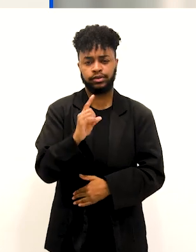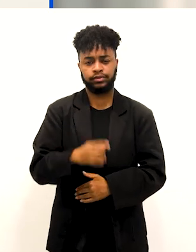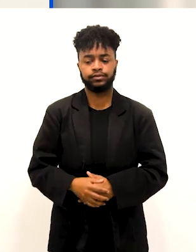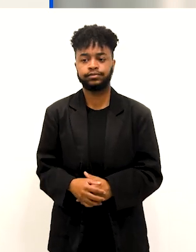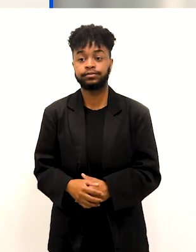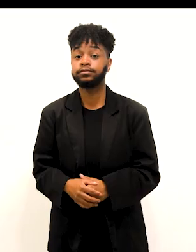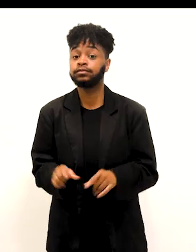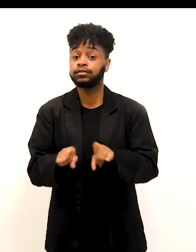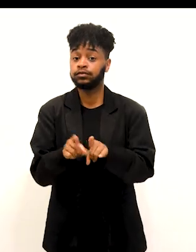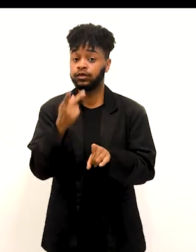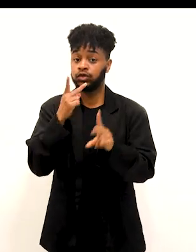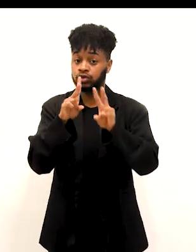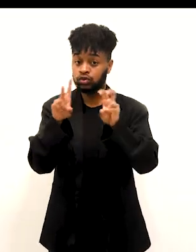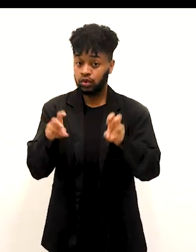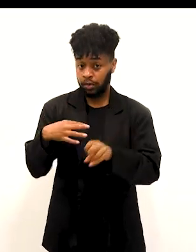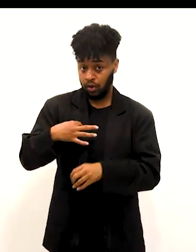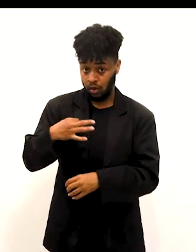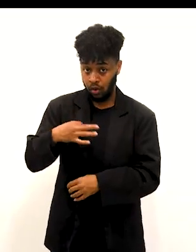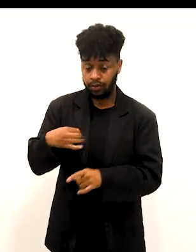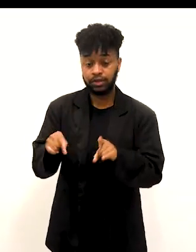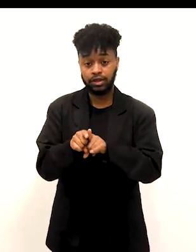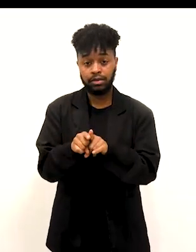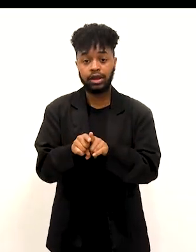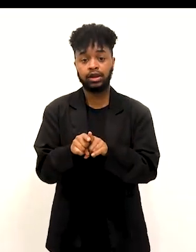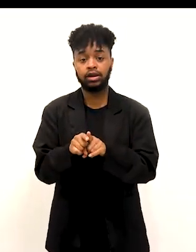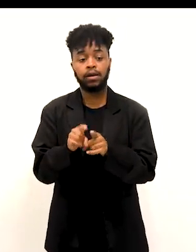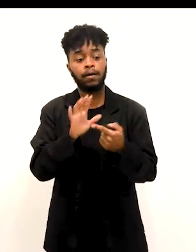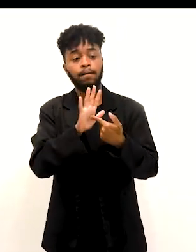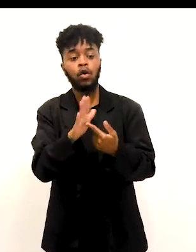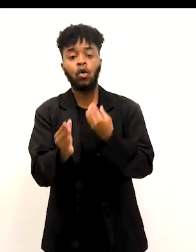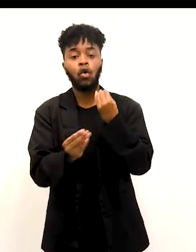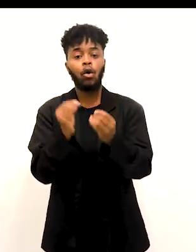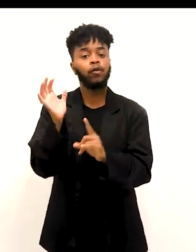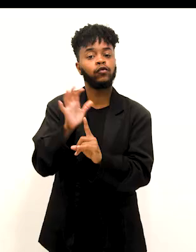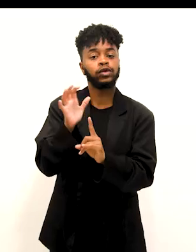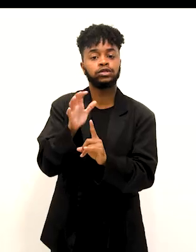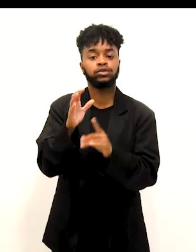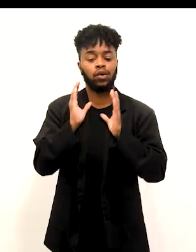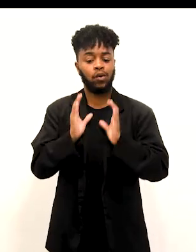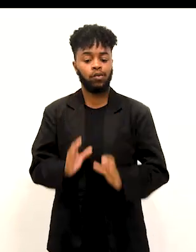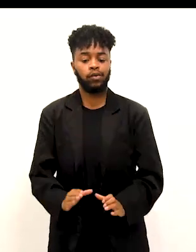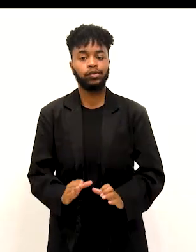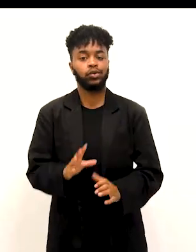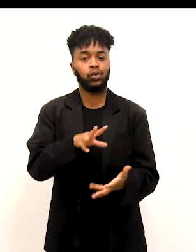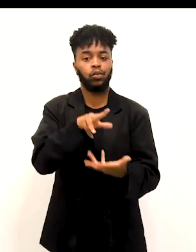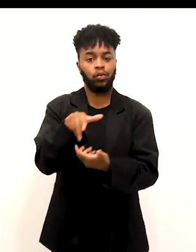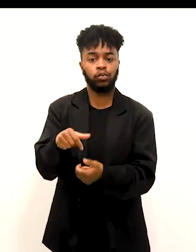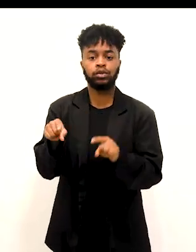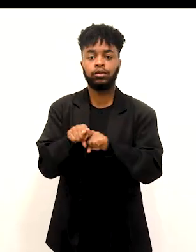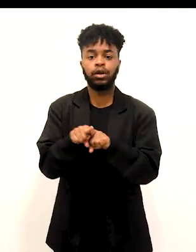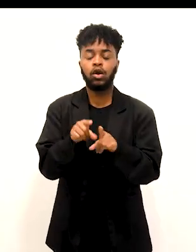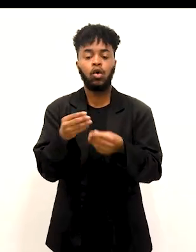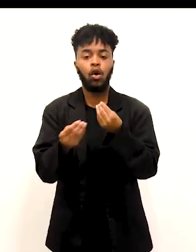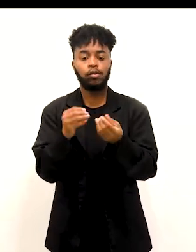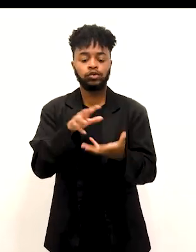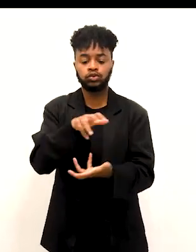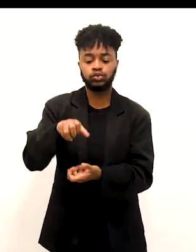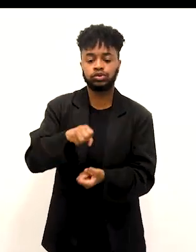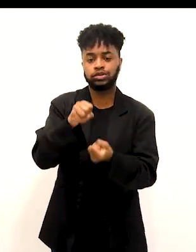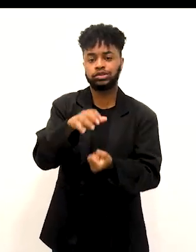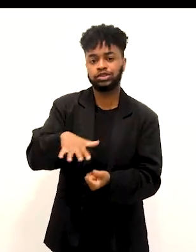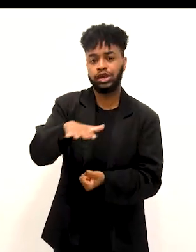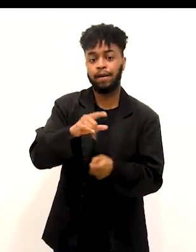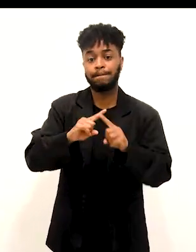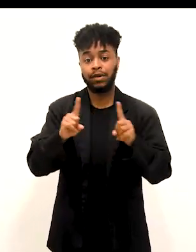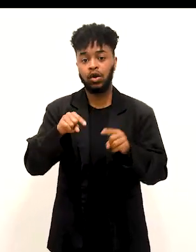importante. E falando em roupa, a gente aproveita para falar também do impacto desse comportamento no mundo, né? Na sustentabilidade do